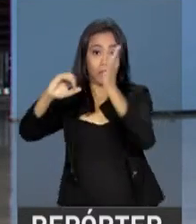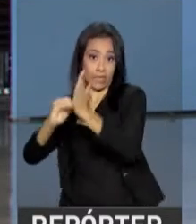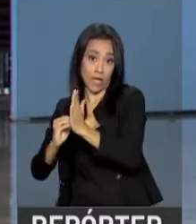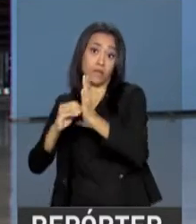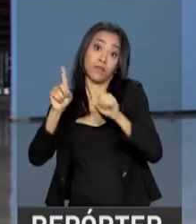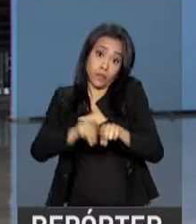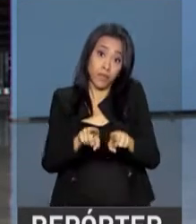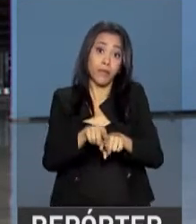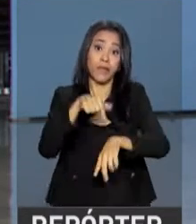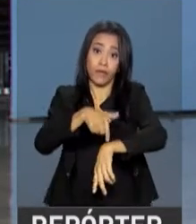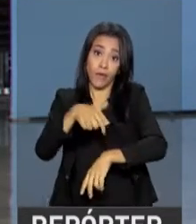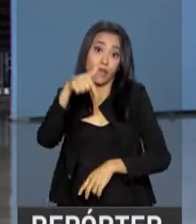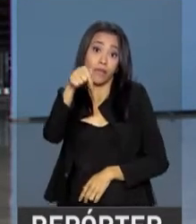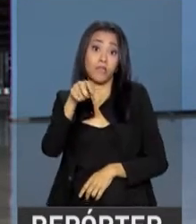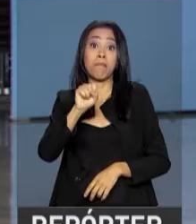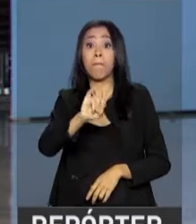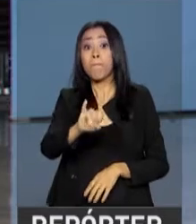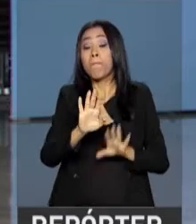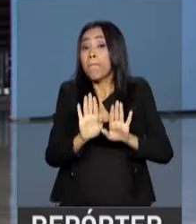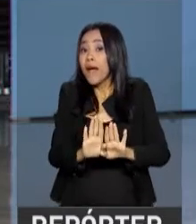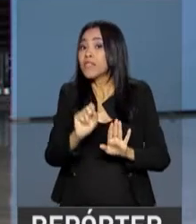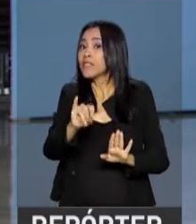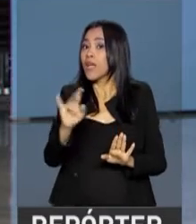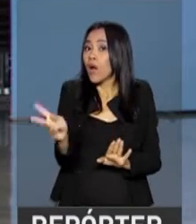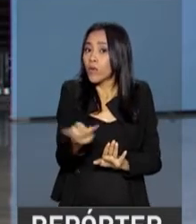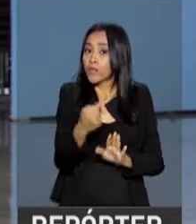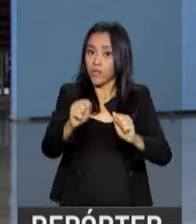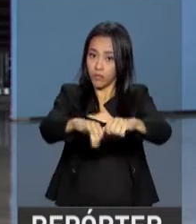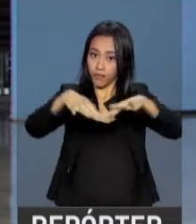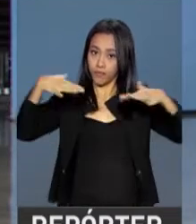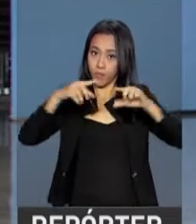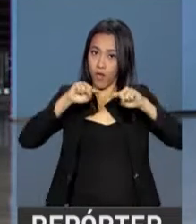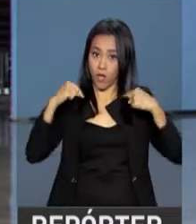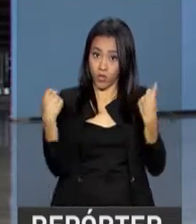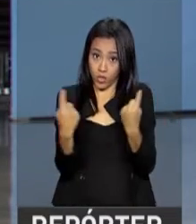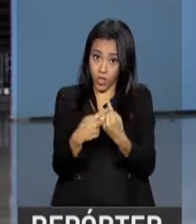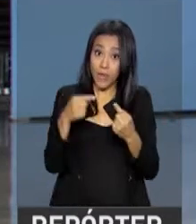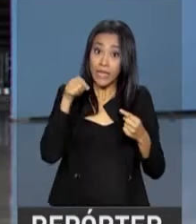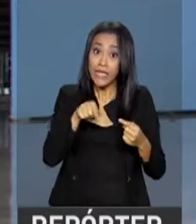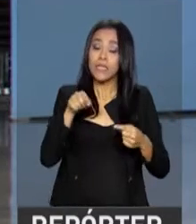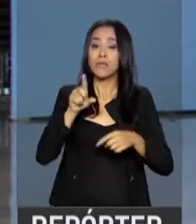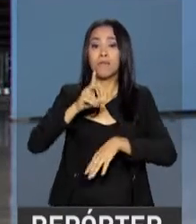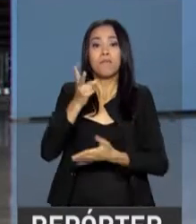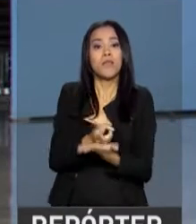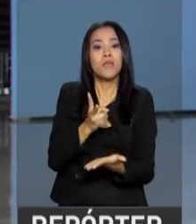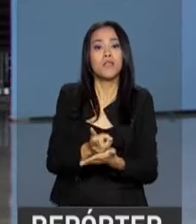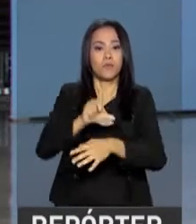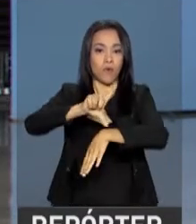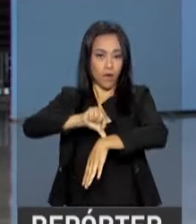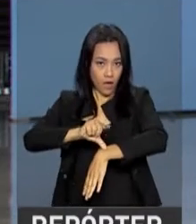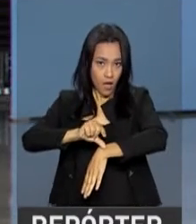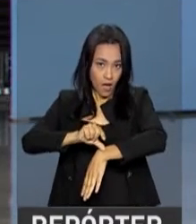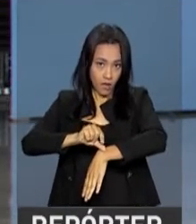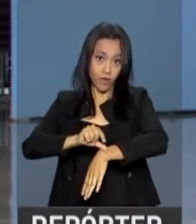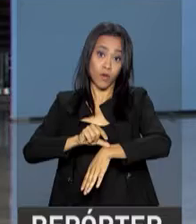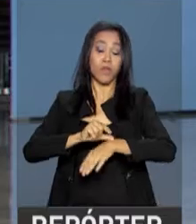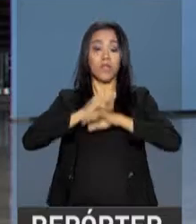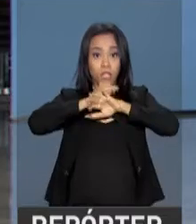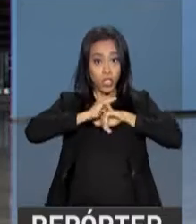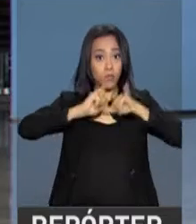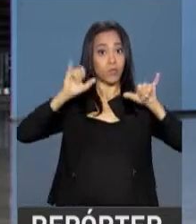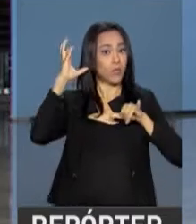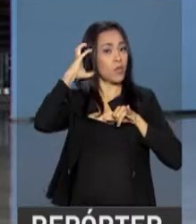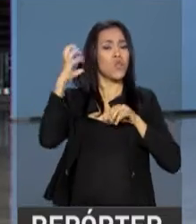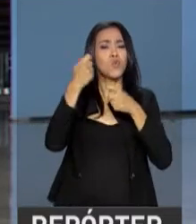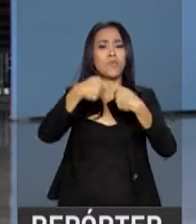mas se houver alguma seção tivera tendo alguma sessão no plenário das casas neste neste momento na hora da transmissão do programa elas não